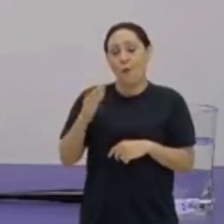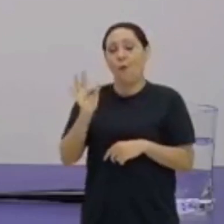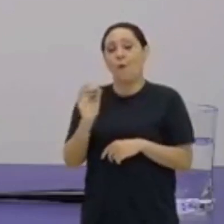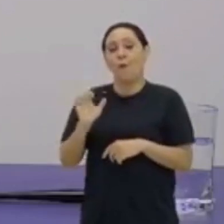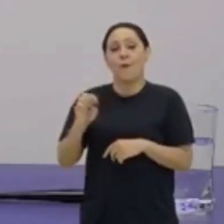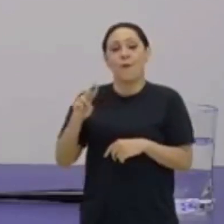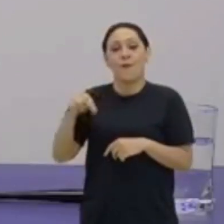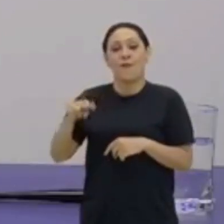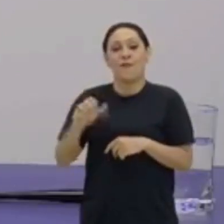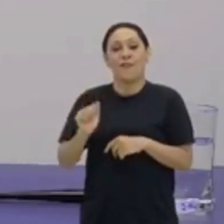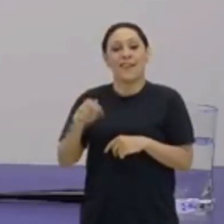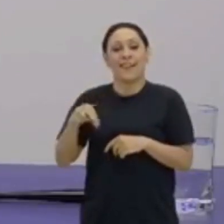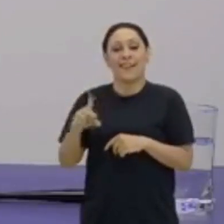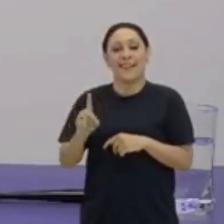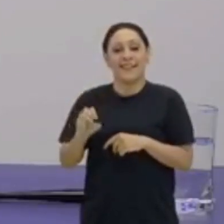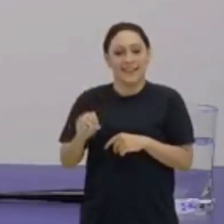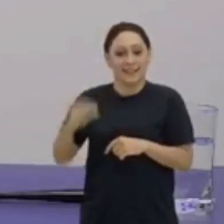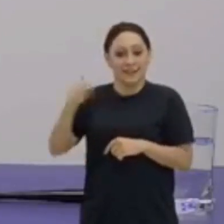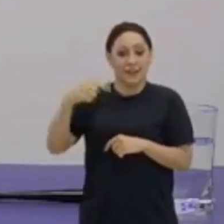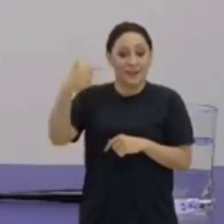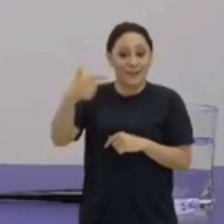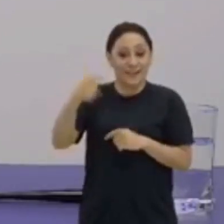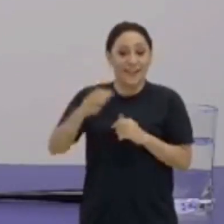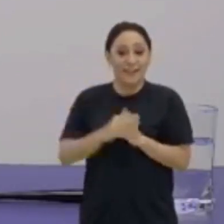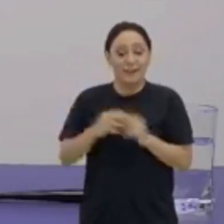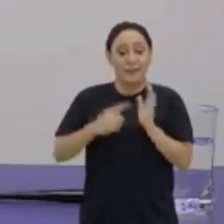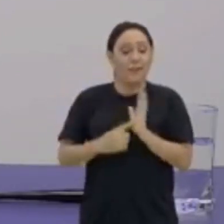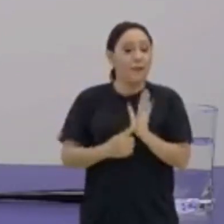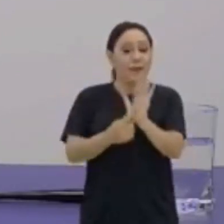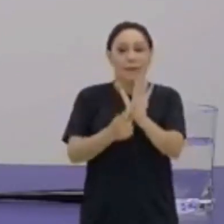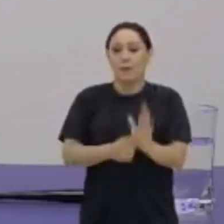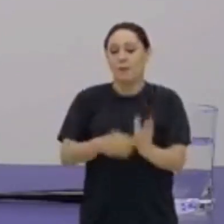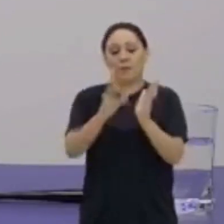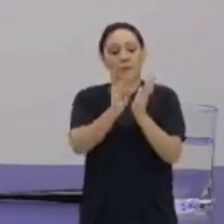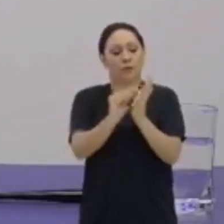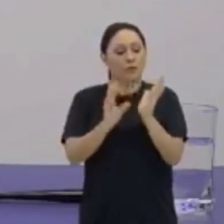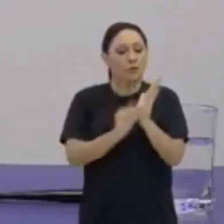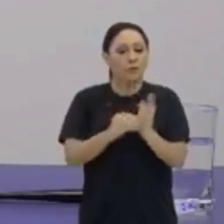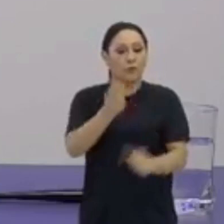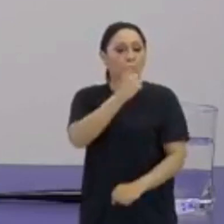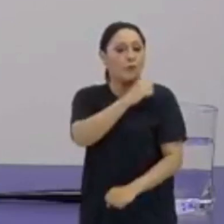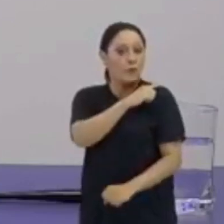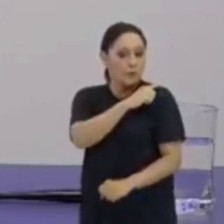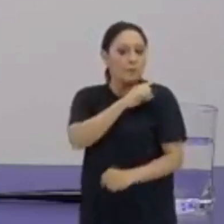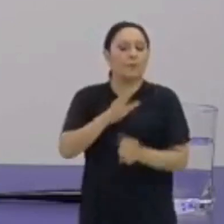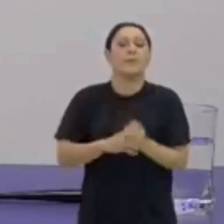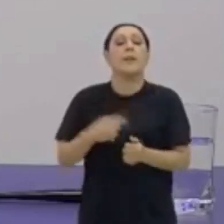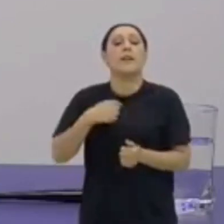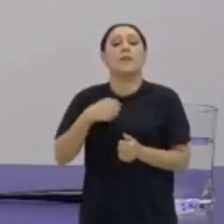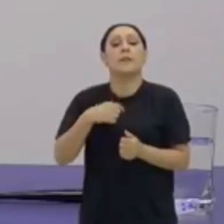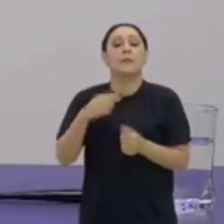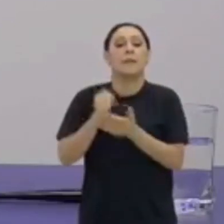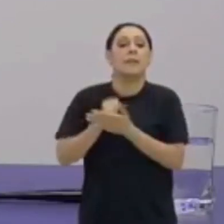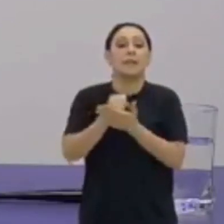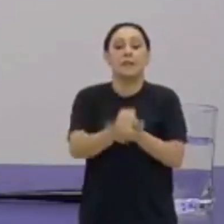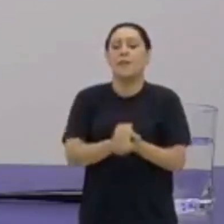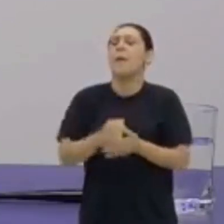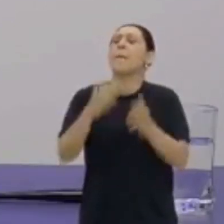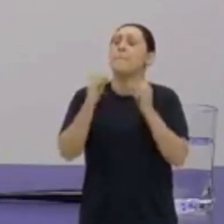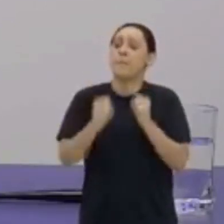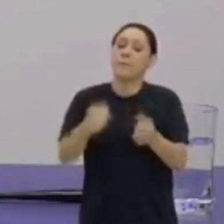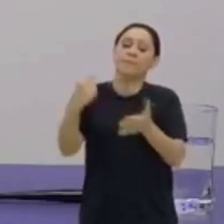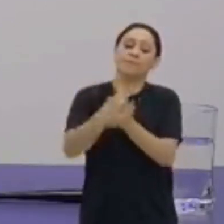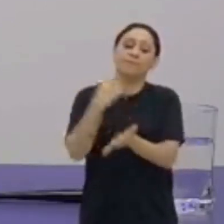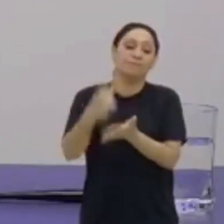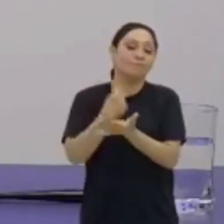então pode ser melhor. Tá? Justamente para mostrar para vocês todo o conteúdo aí de primeiro ano, já sabe que eu estou aqui no apoio, então podem perguntar